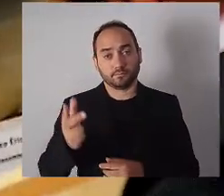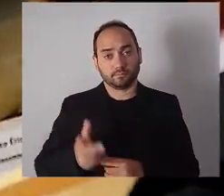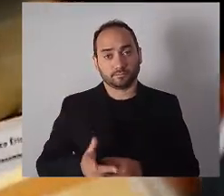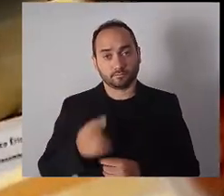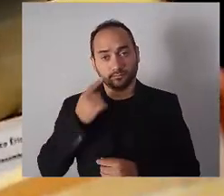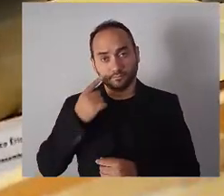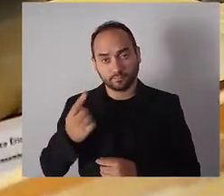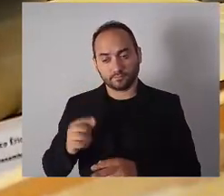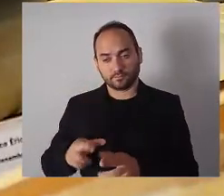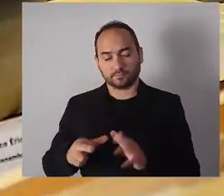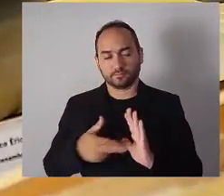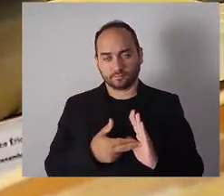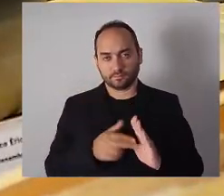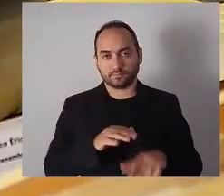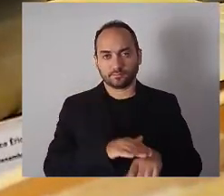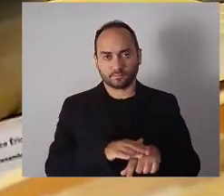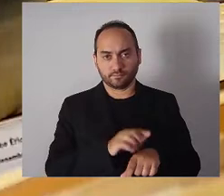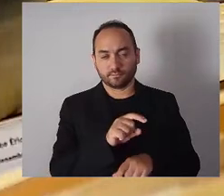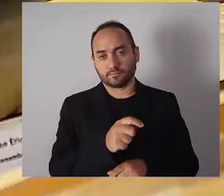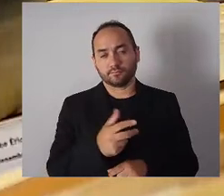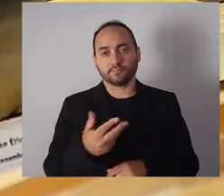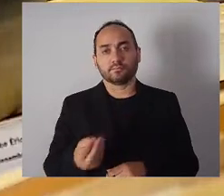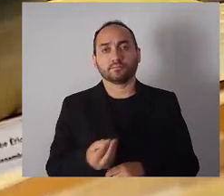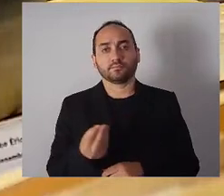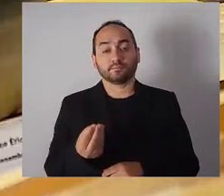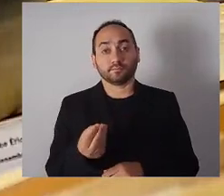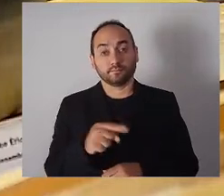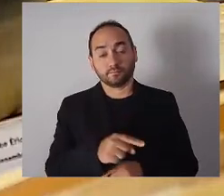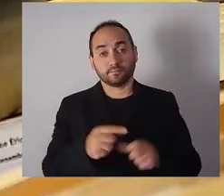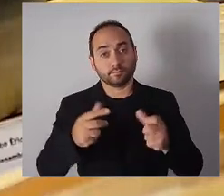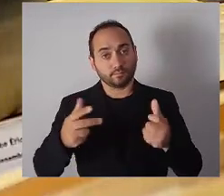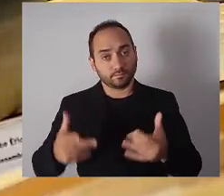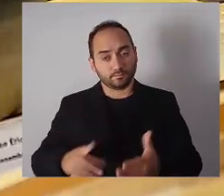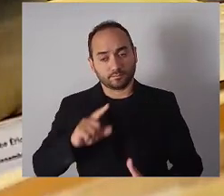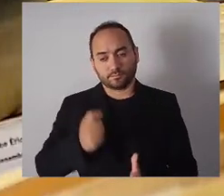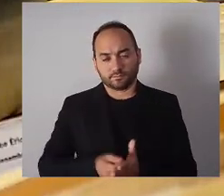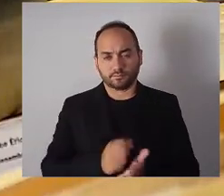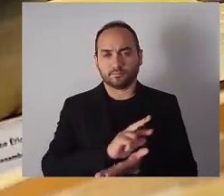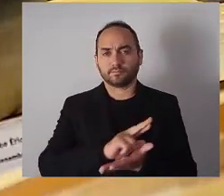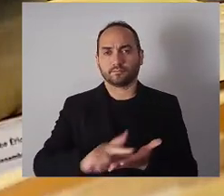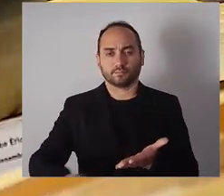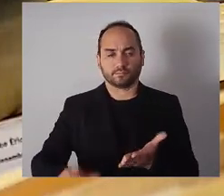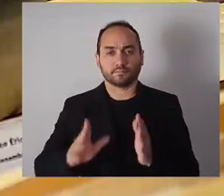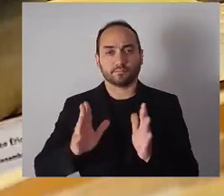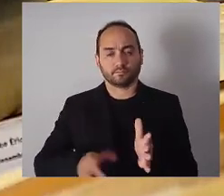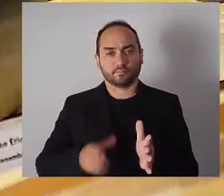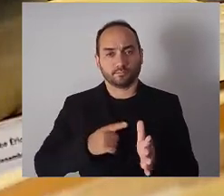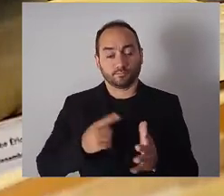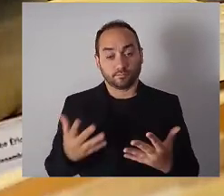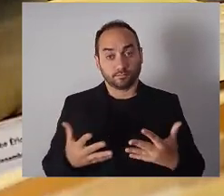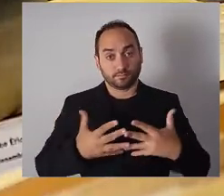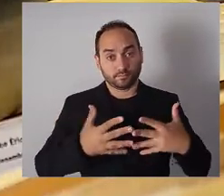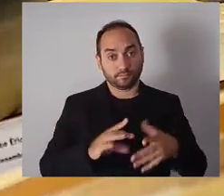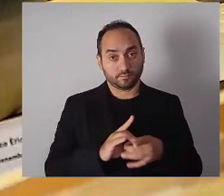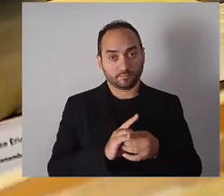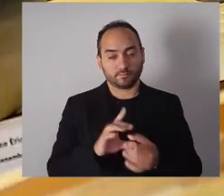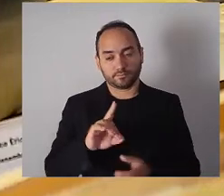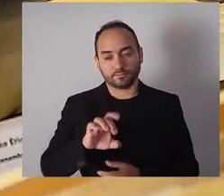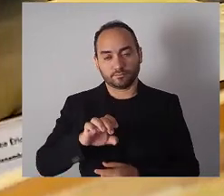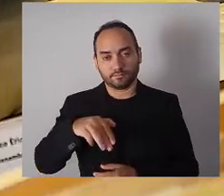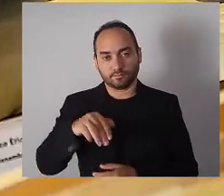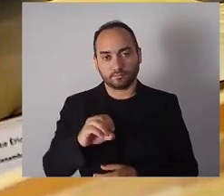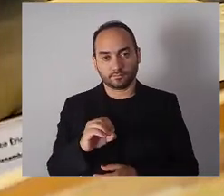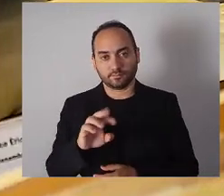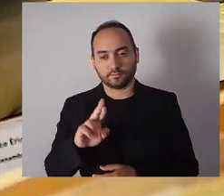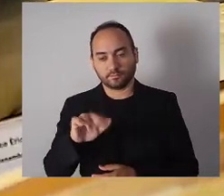eminente relator, quando assevera que diversas decisões já concluíram que a fusão ocorrida entre Democratas e o